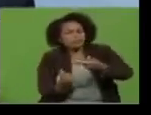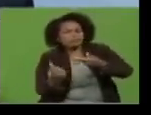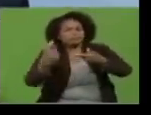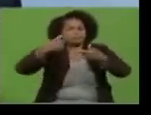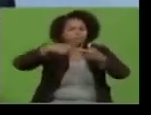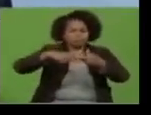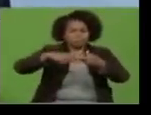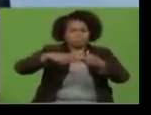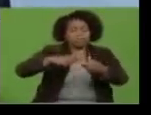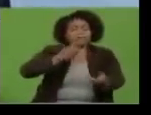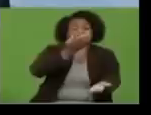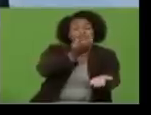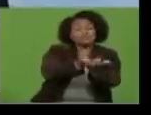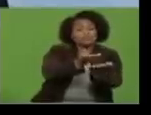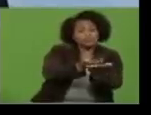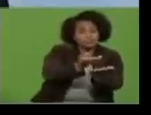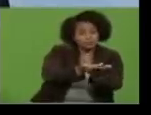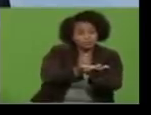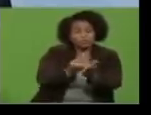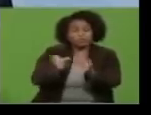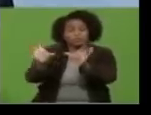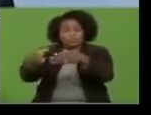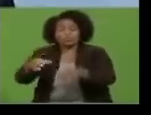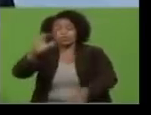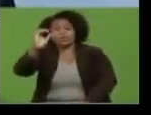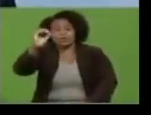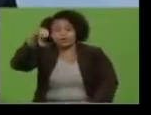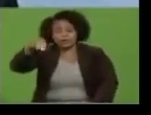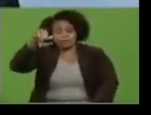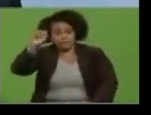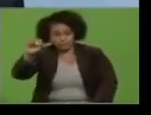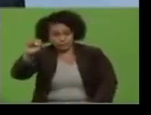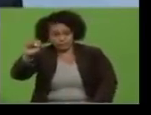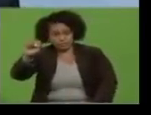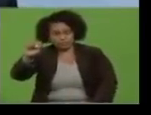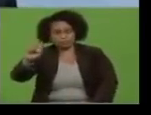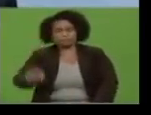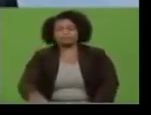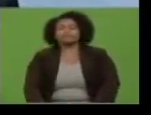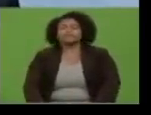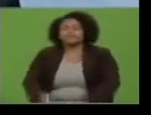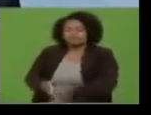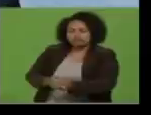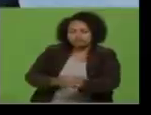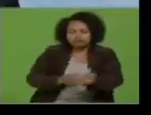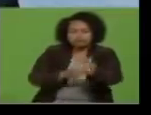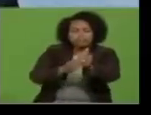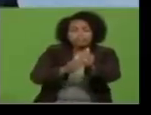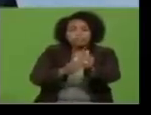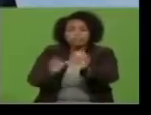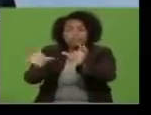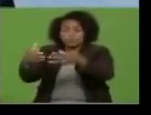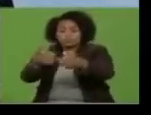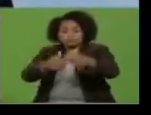das recomendações da Organização Mundial da Saúde, orientados pelo interesse supremo de salvaguardar a